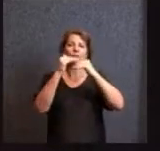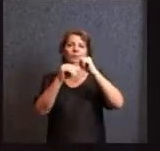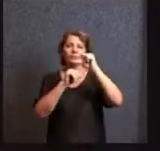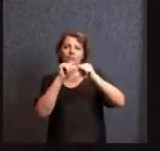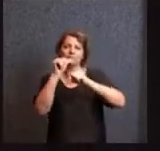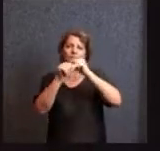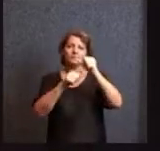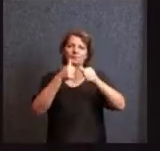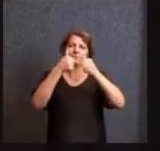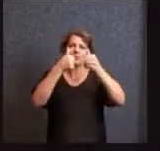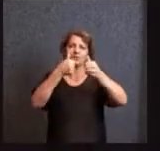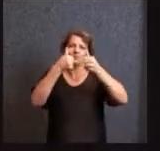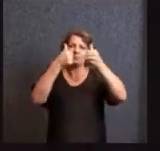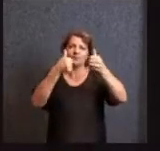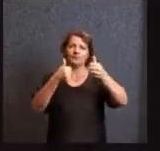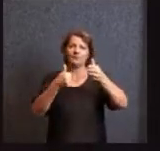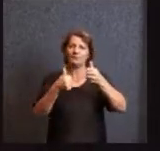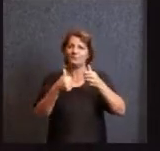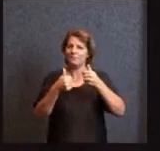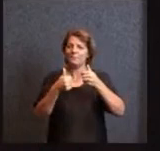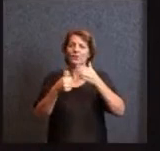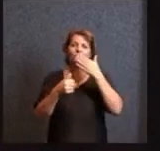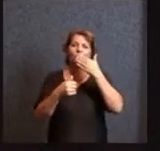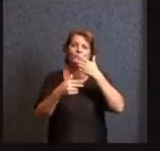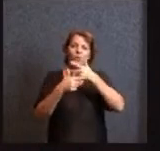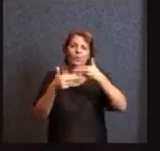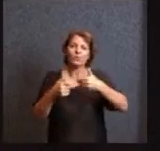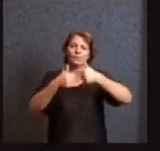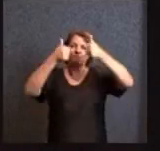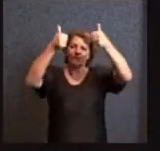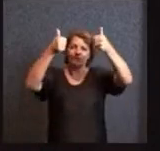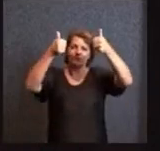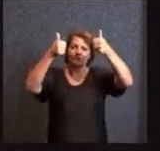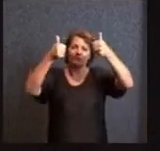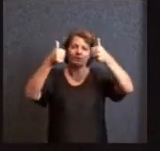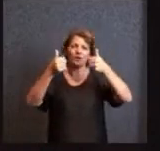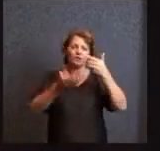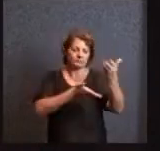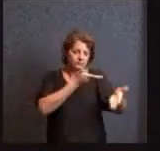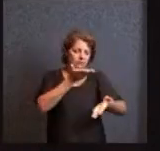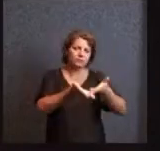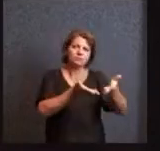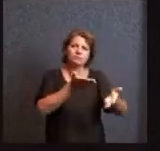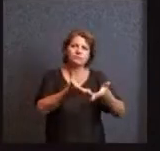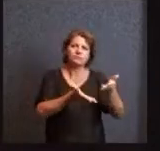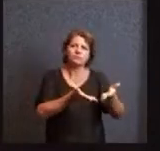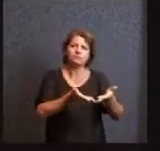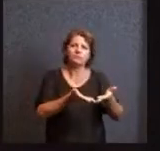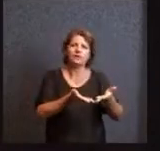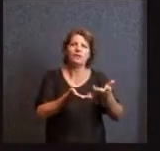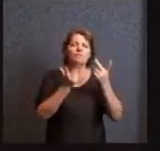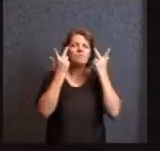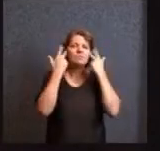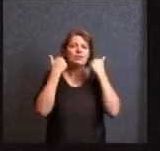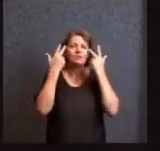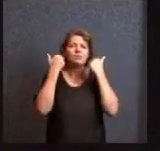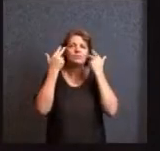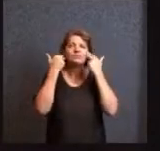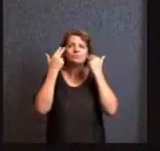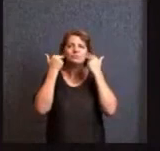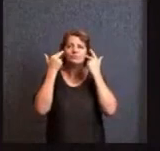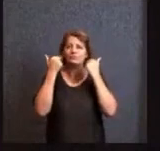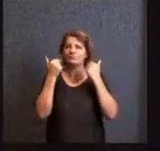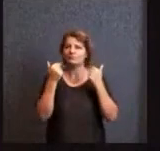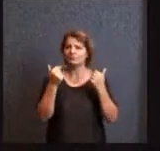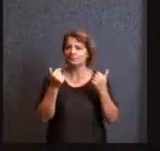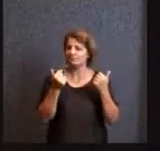a necessidade de reivindicar coisas melhores. Ao atender algumas demandas, outras naturalmente surgirão.